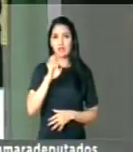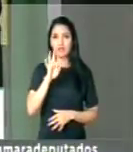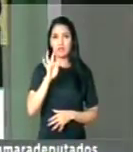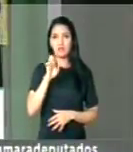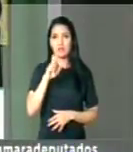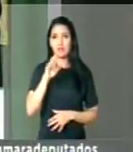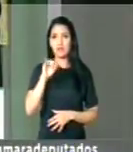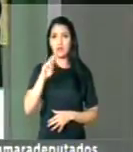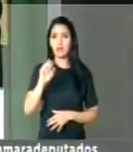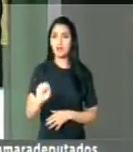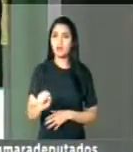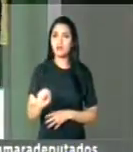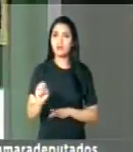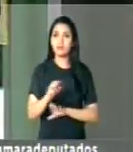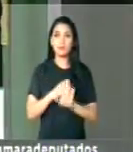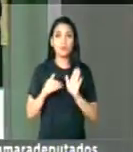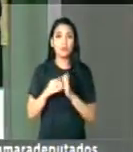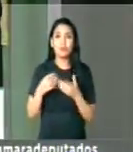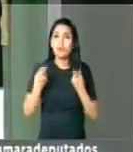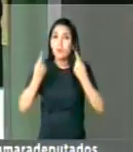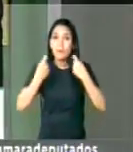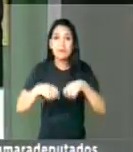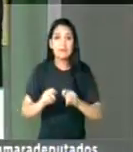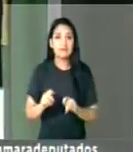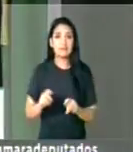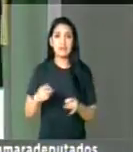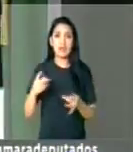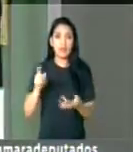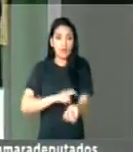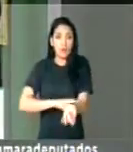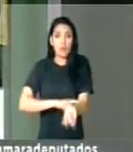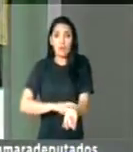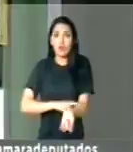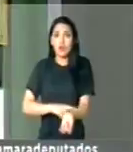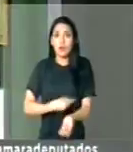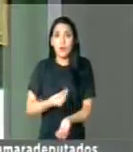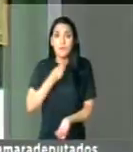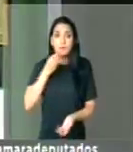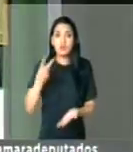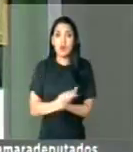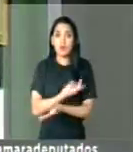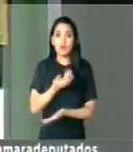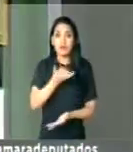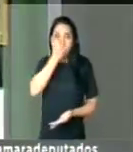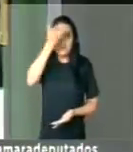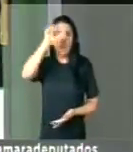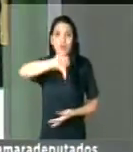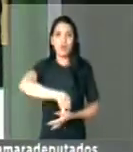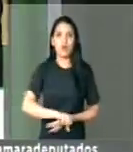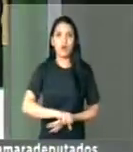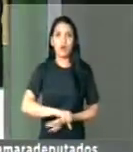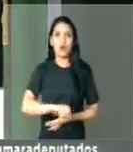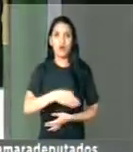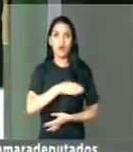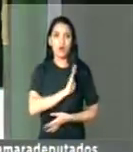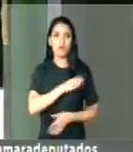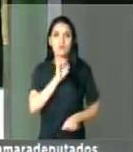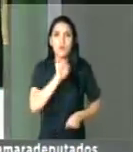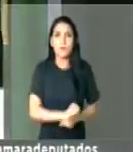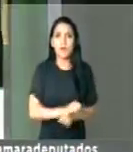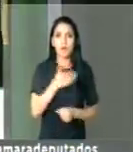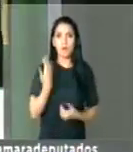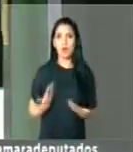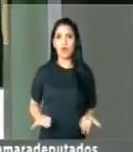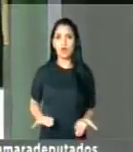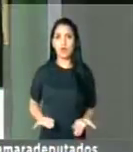todo desnecessário ao qual ele foi submetido, ele poderia ter infartado. Ele poderia não estar mais aqui entre nós. E